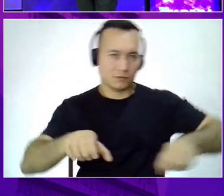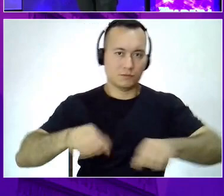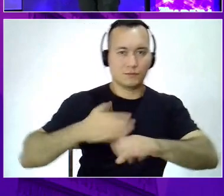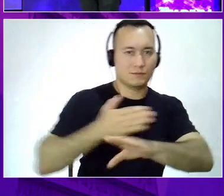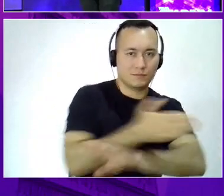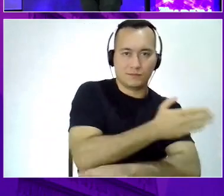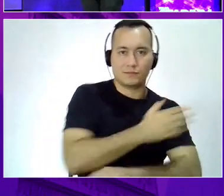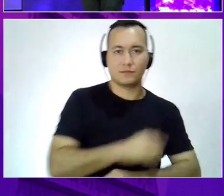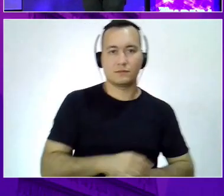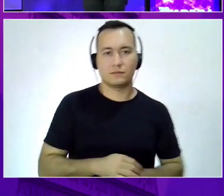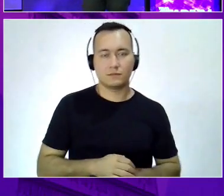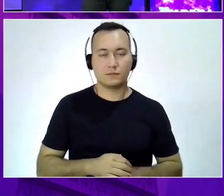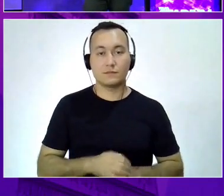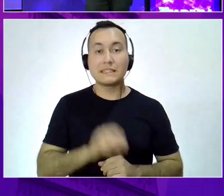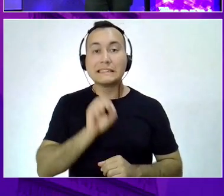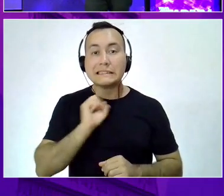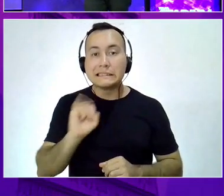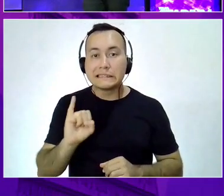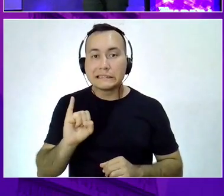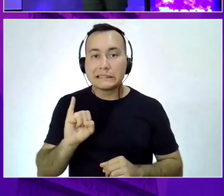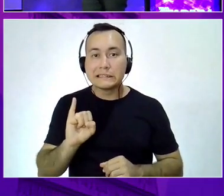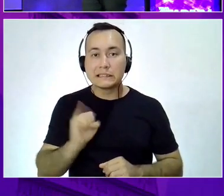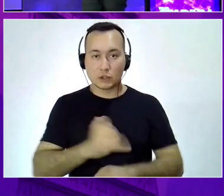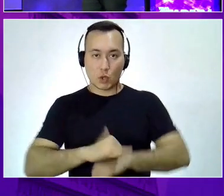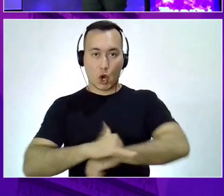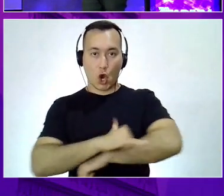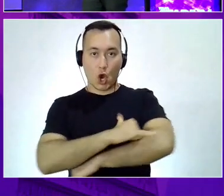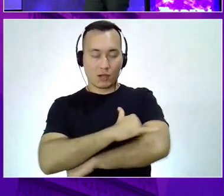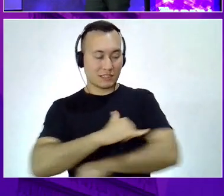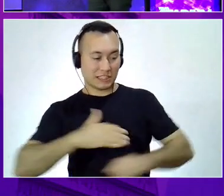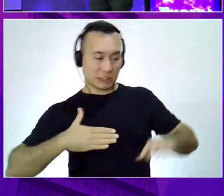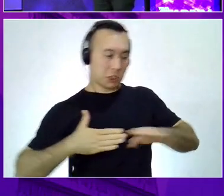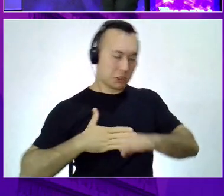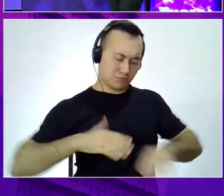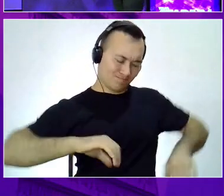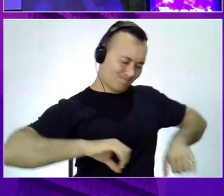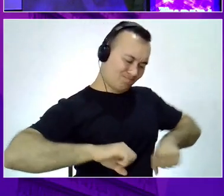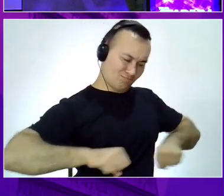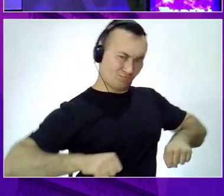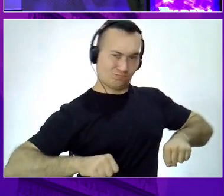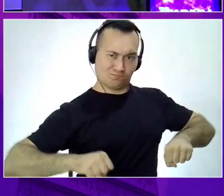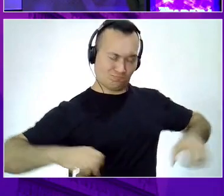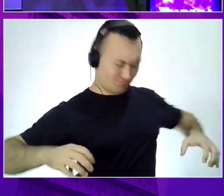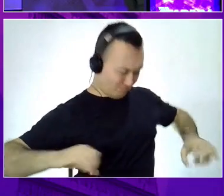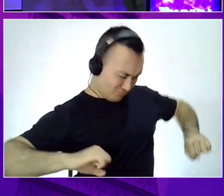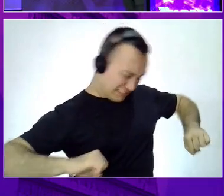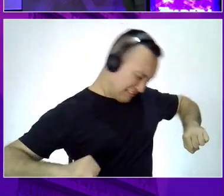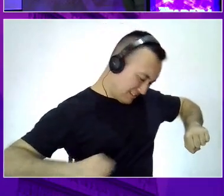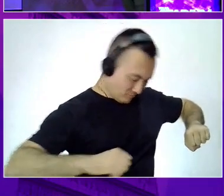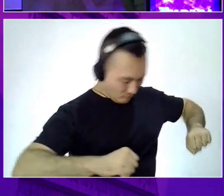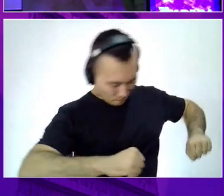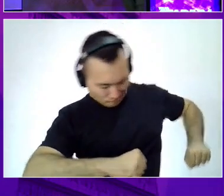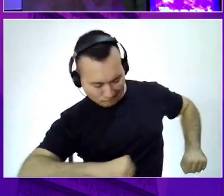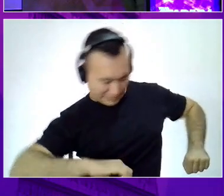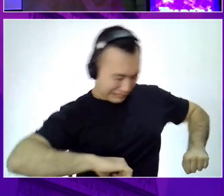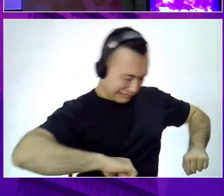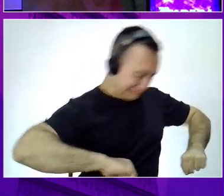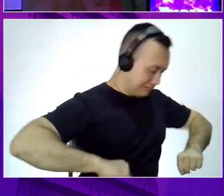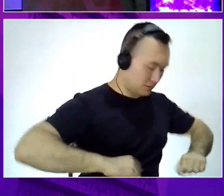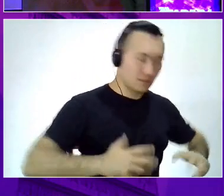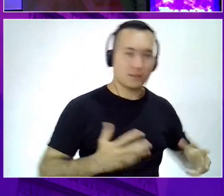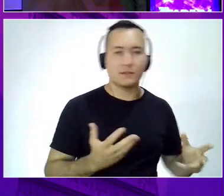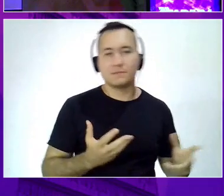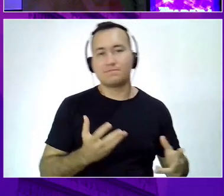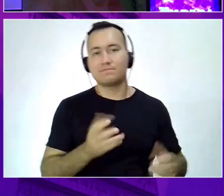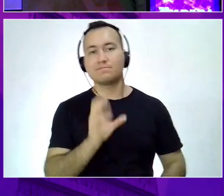muito o dia a dia passar pela catraca. E dentro do nosso conceito aqui, dos testes em si, fazer os